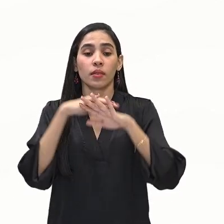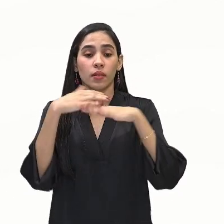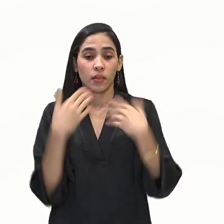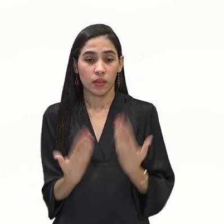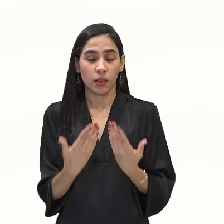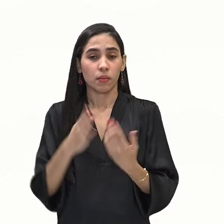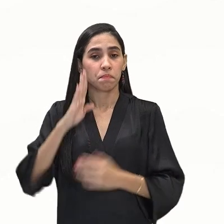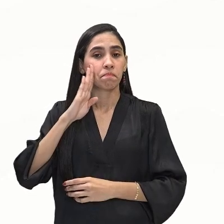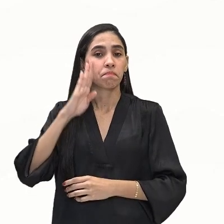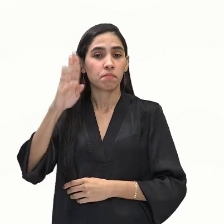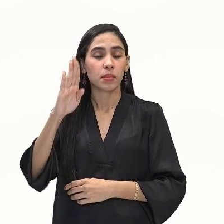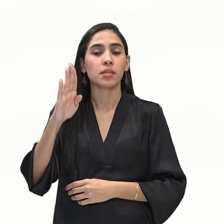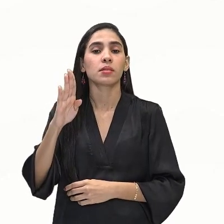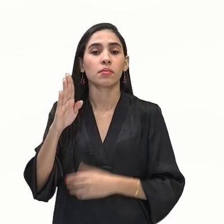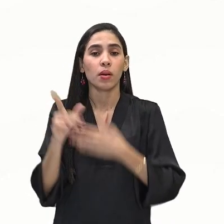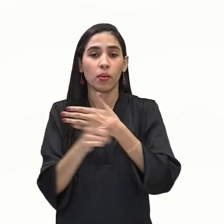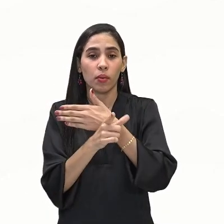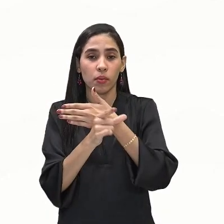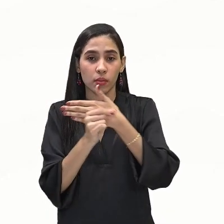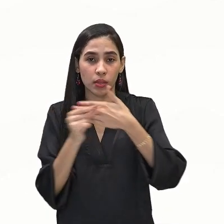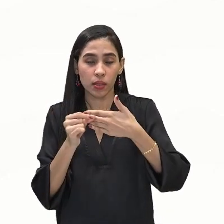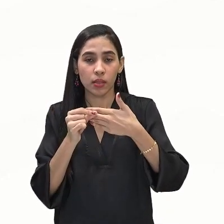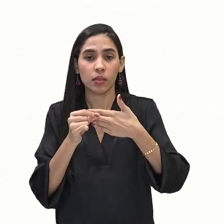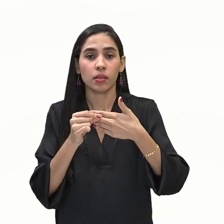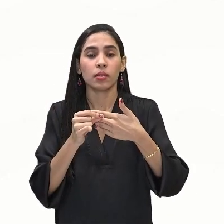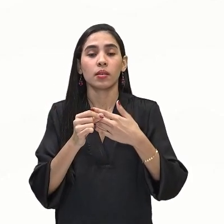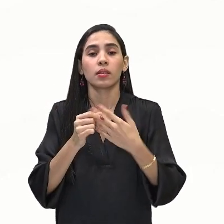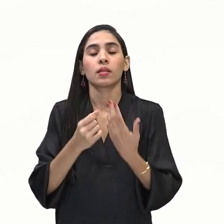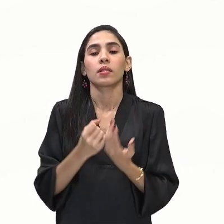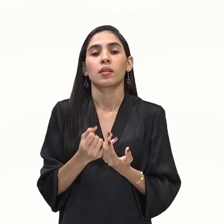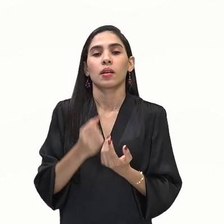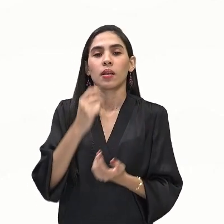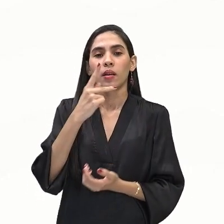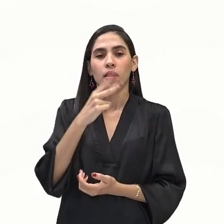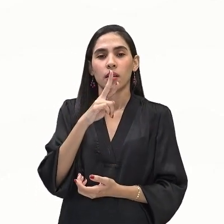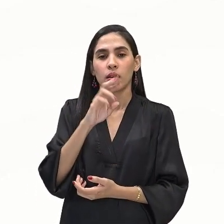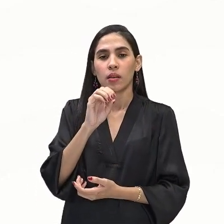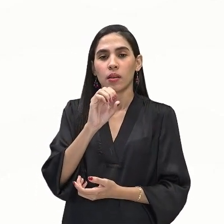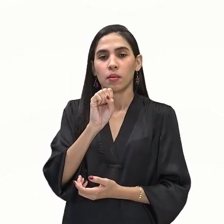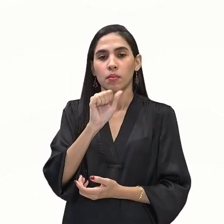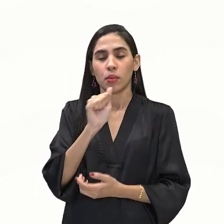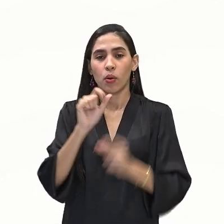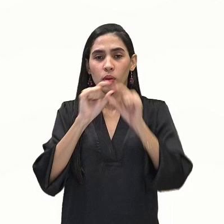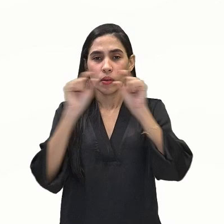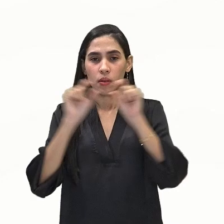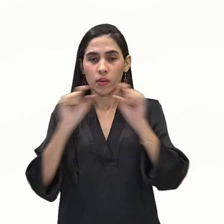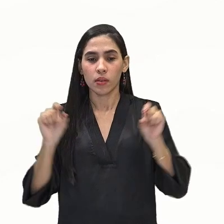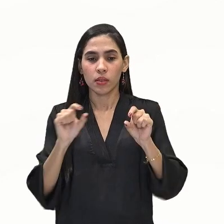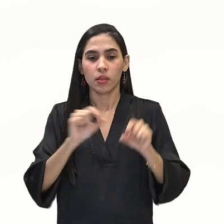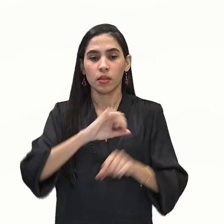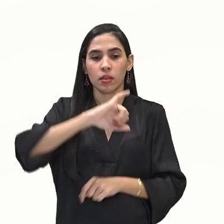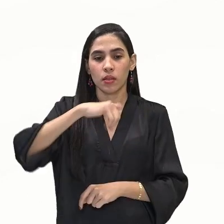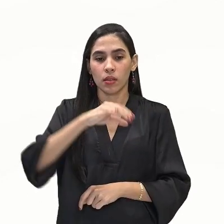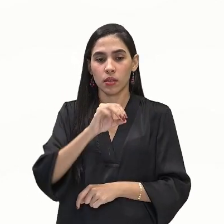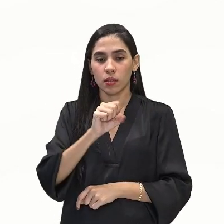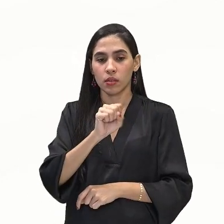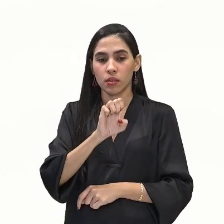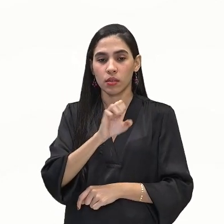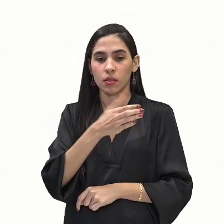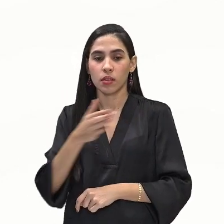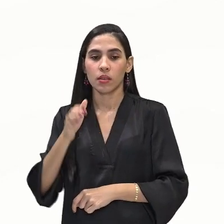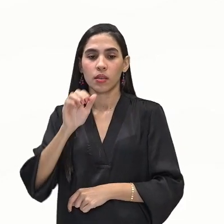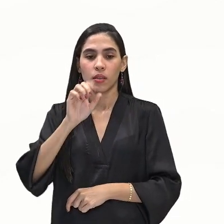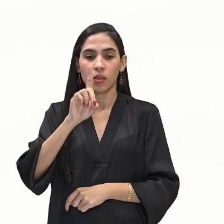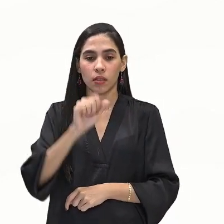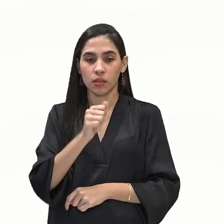nosso principal escritor na prosa vai ser José de Alencar, tendo produzido obras